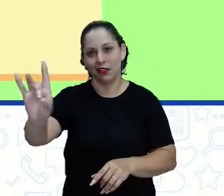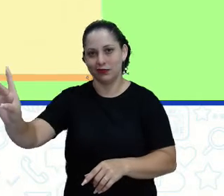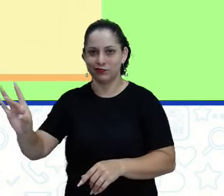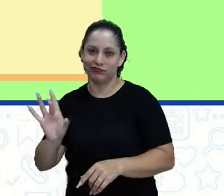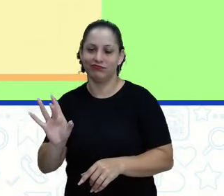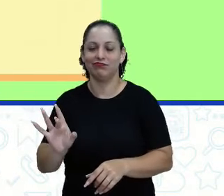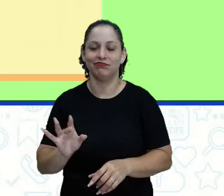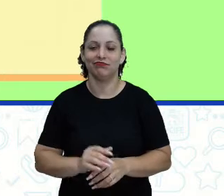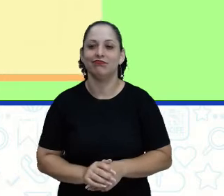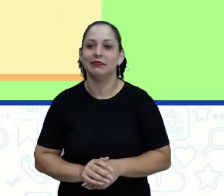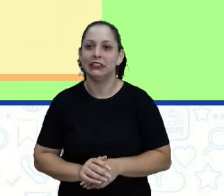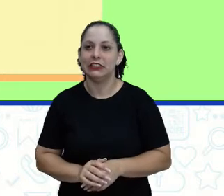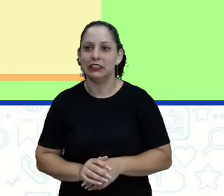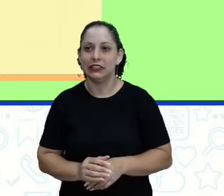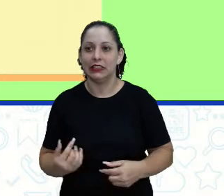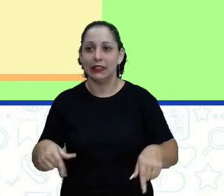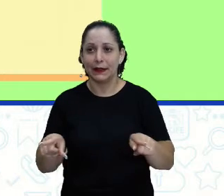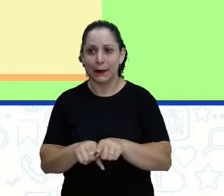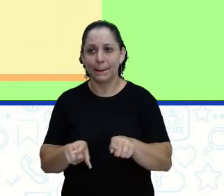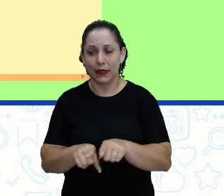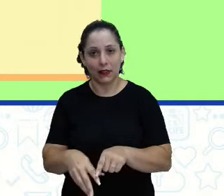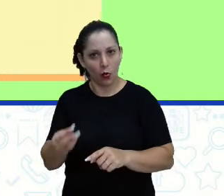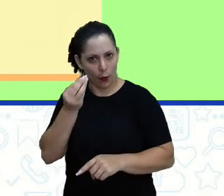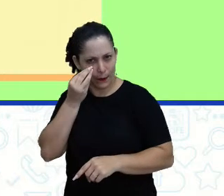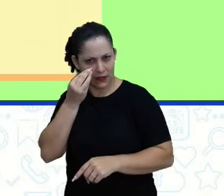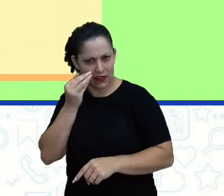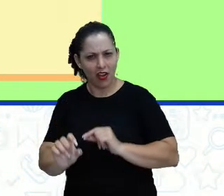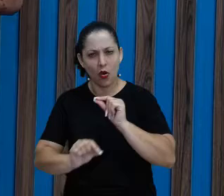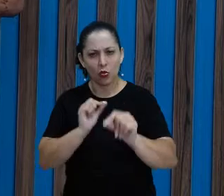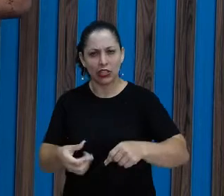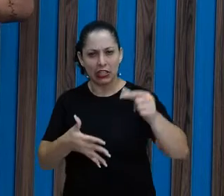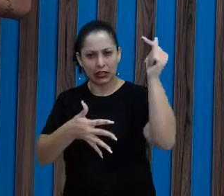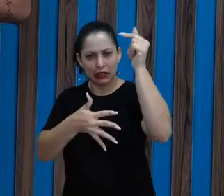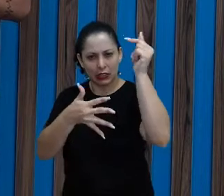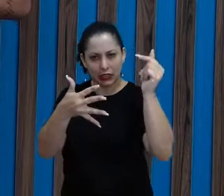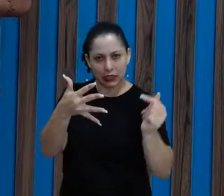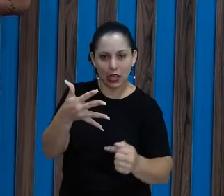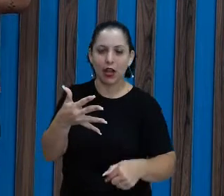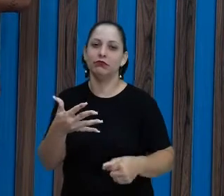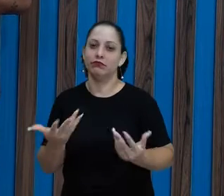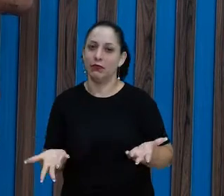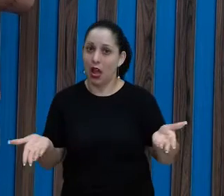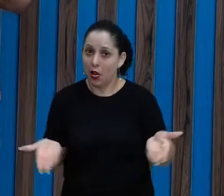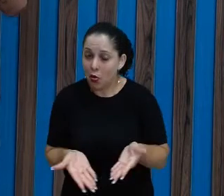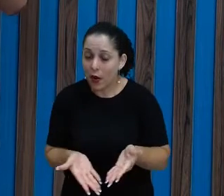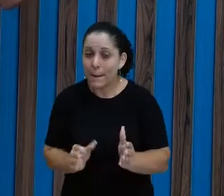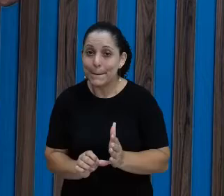observados alguns itens que eu vou falar para vocês daqui a pouco. Mas vamos pegar primeiro